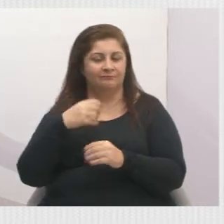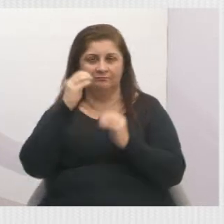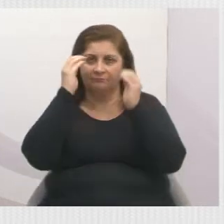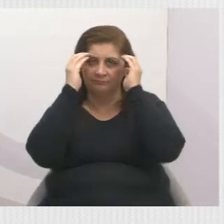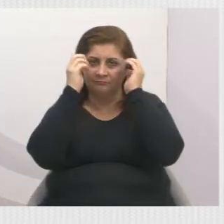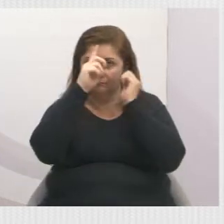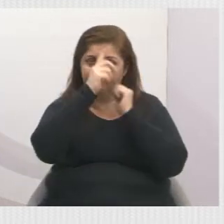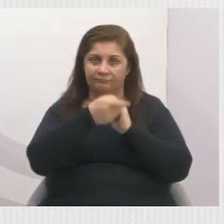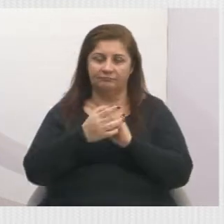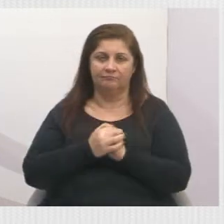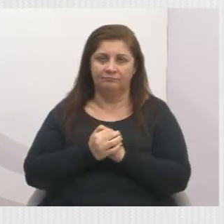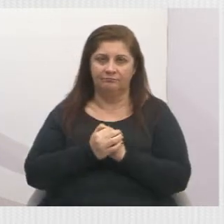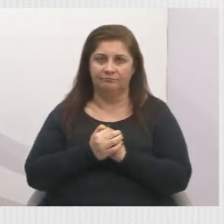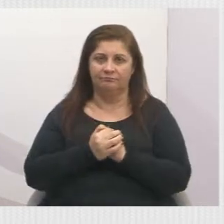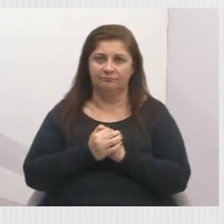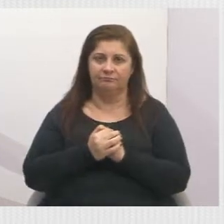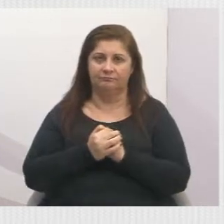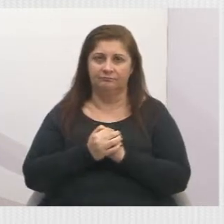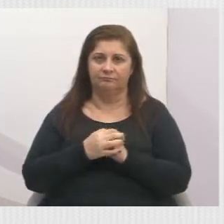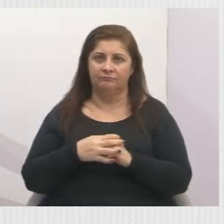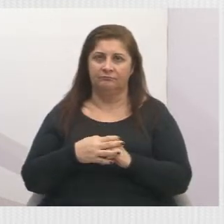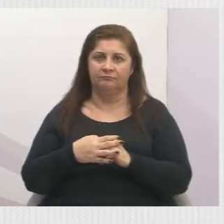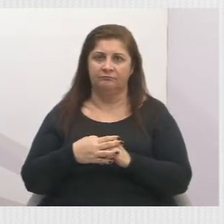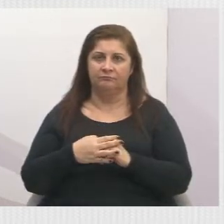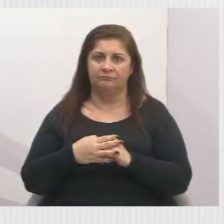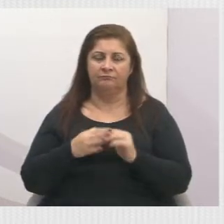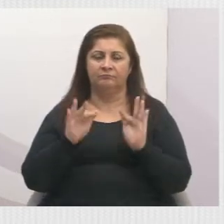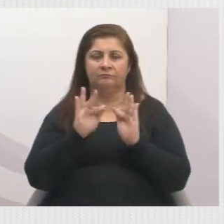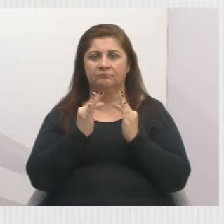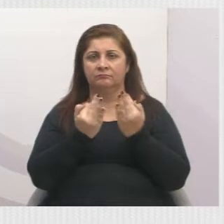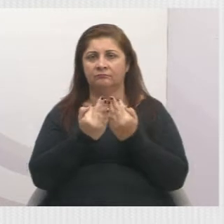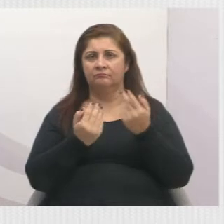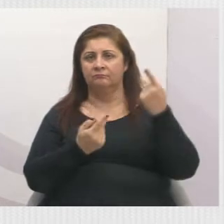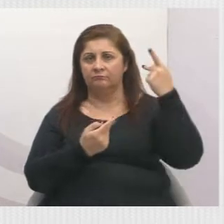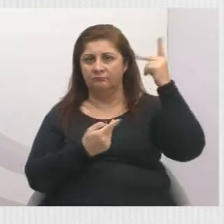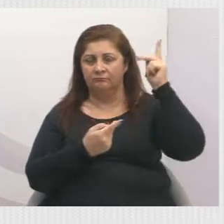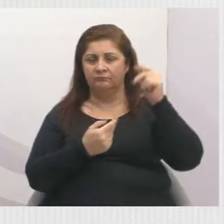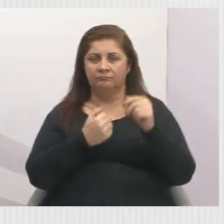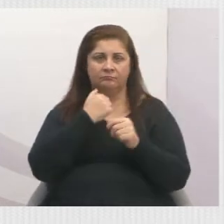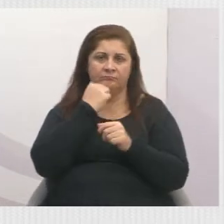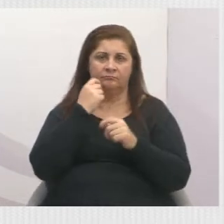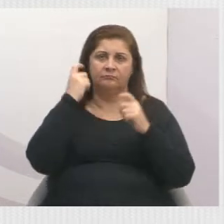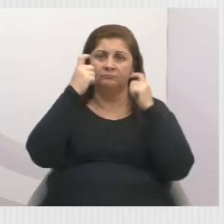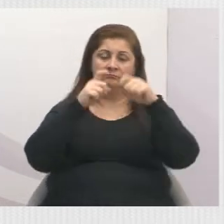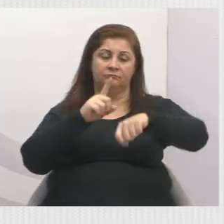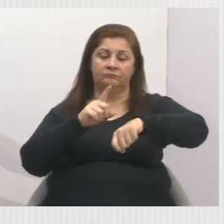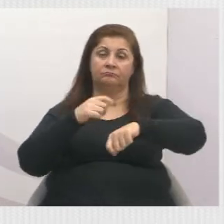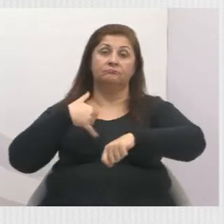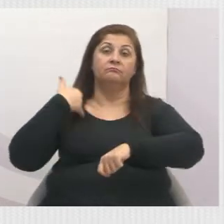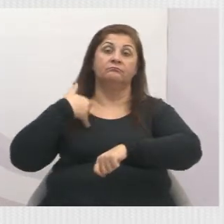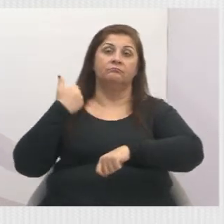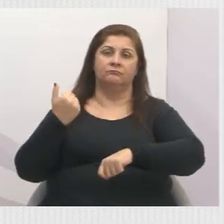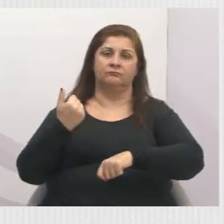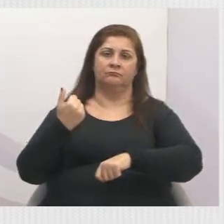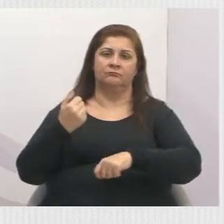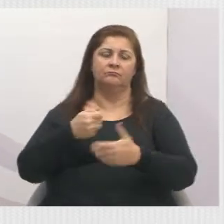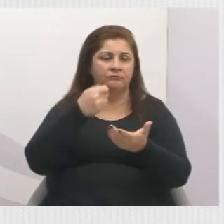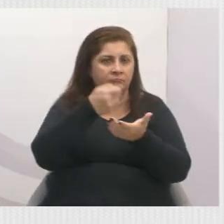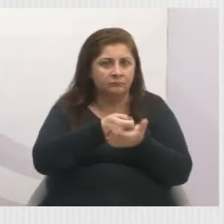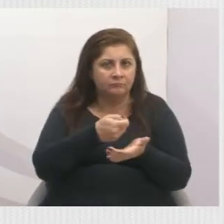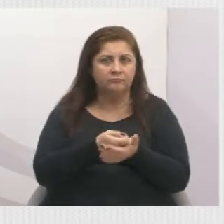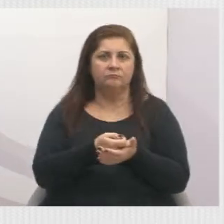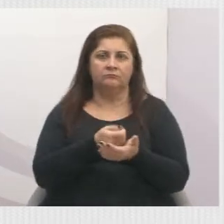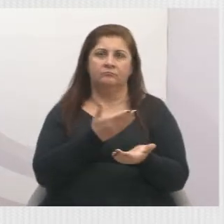Na minha família, a gente não se preocupa com idade, né, pastor Rogério? Qualquer idade, vai estudar, a gente dá um jeito de pagar a